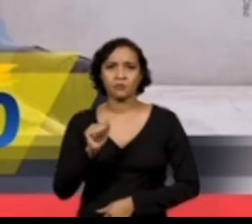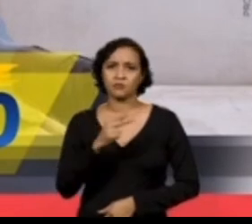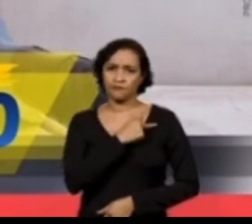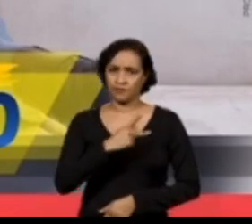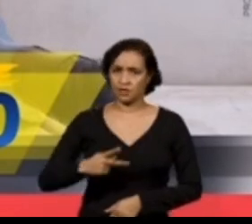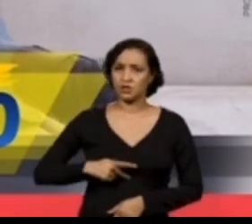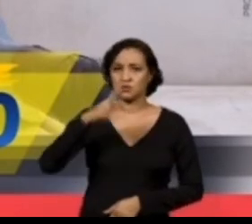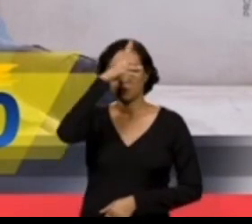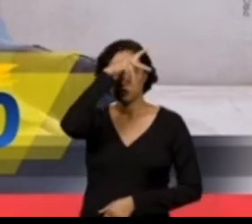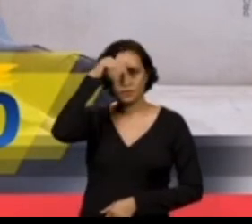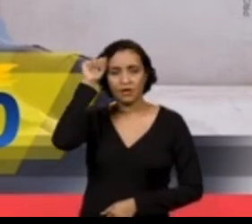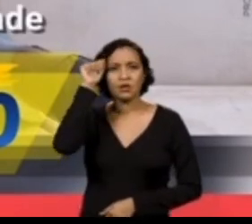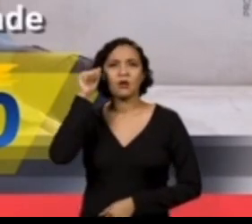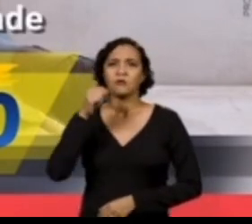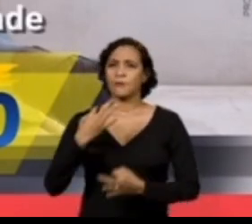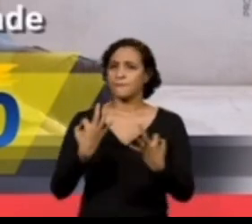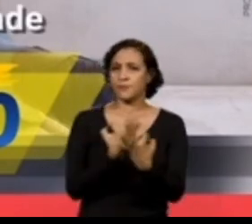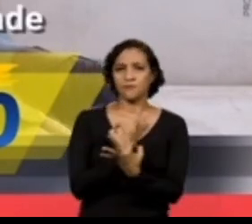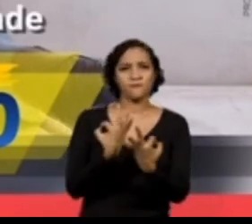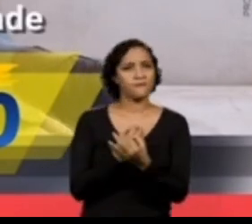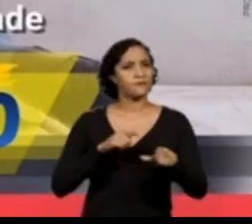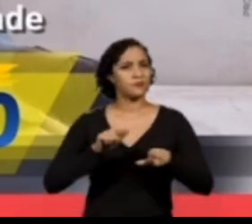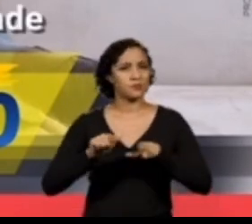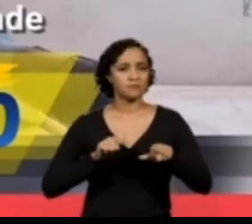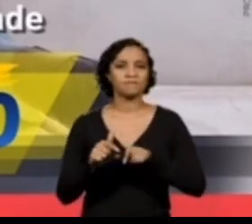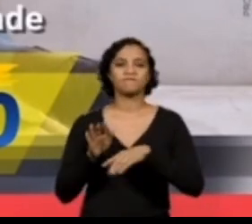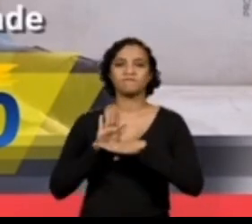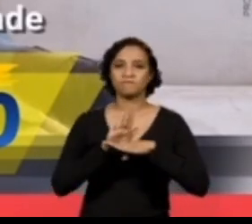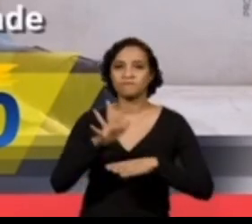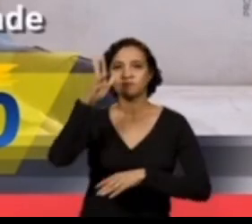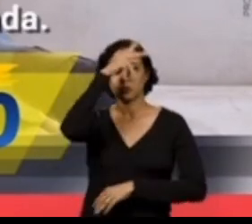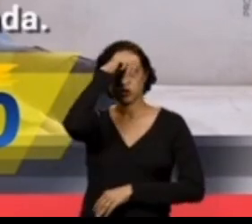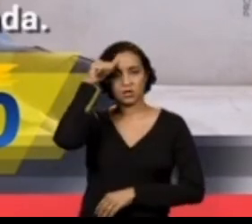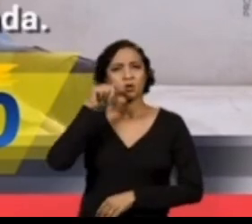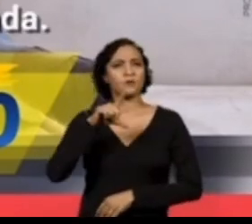como vereador de Manaus, fazer um excelente trabalho pela